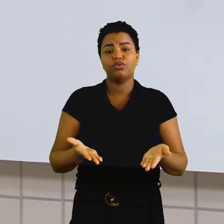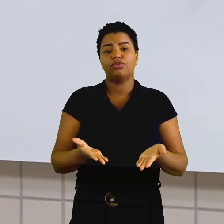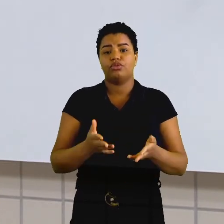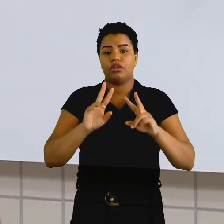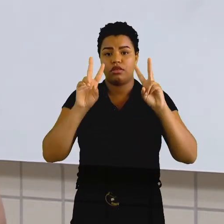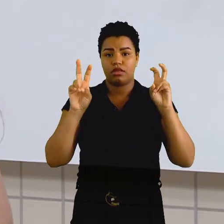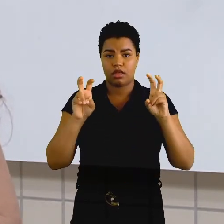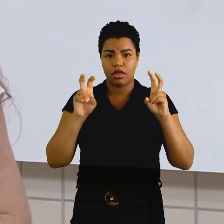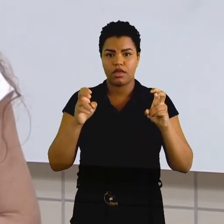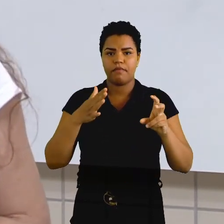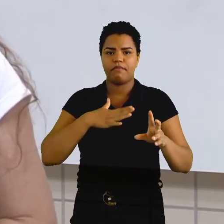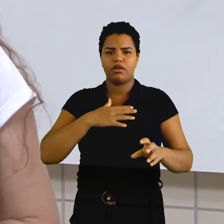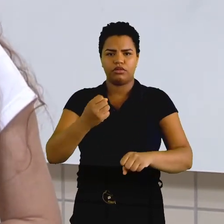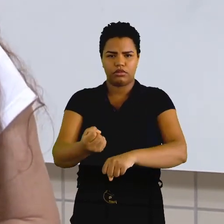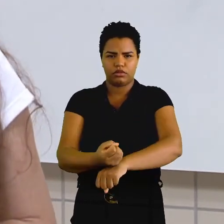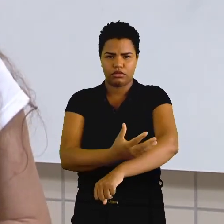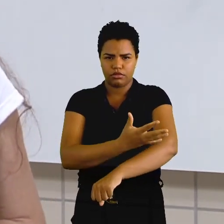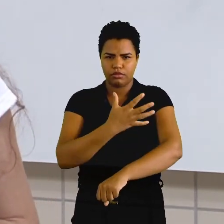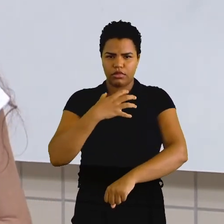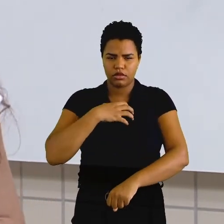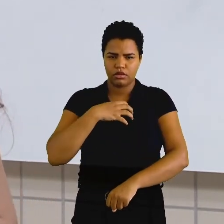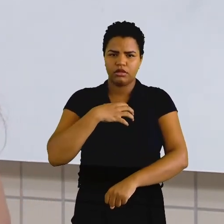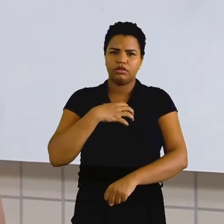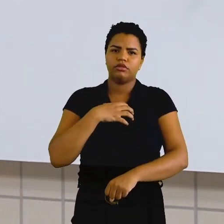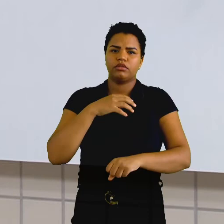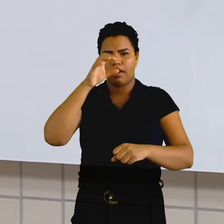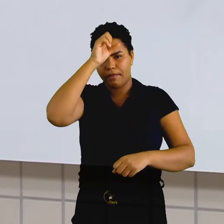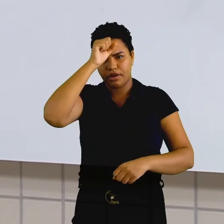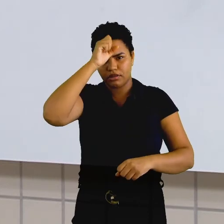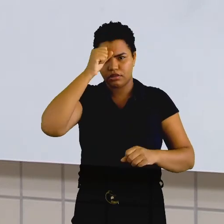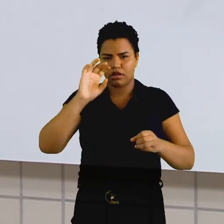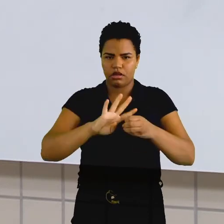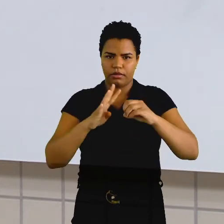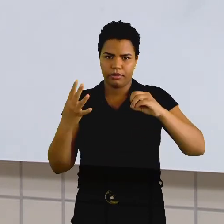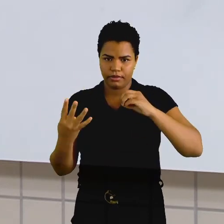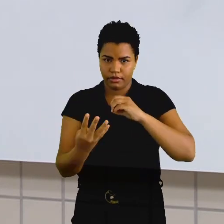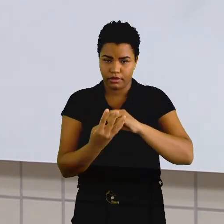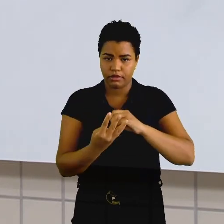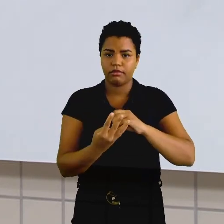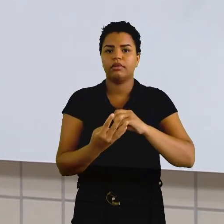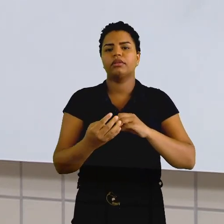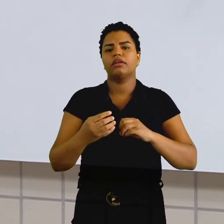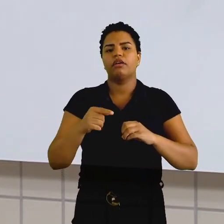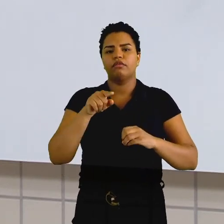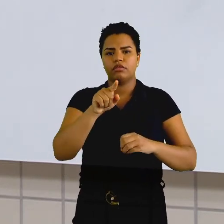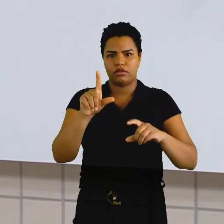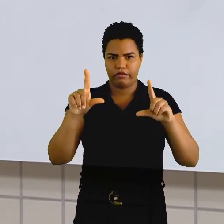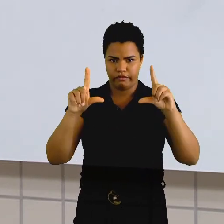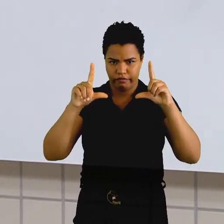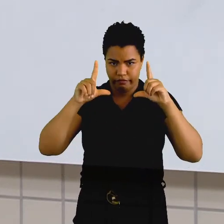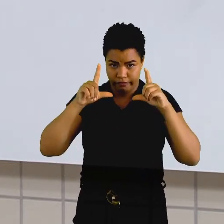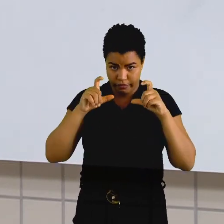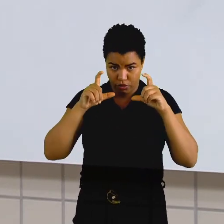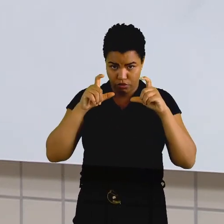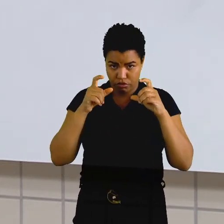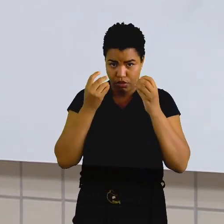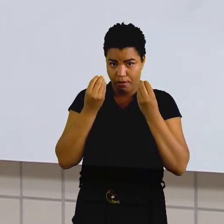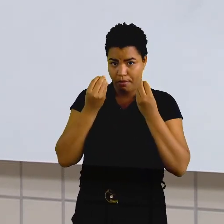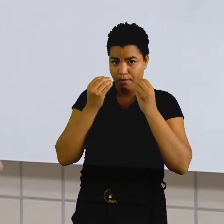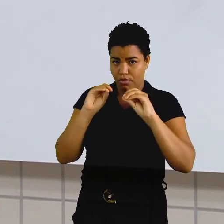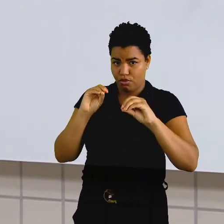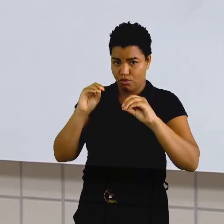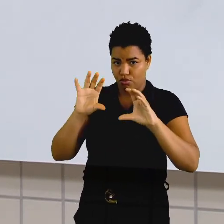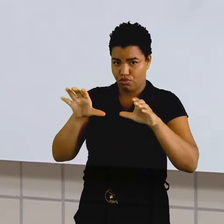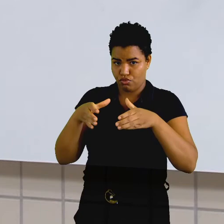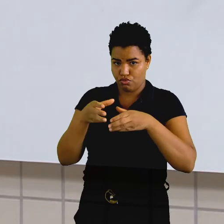meus sentimentos e aprendizados nessa pandemia, você vai tirar uma foto, postá-la no grupo do